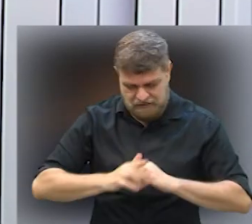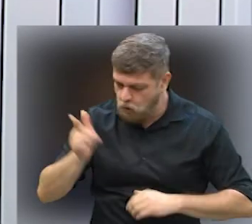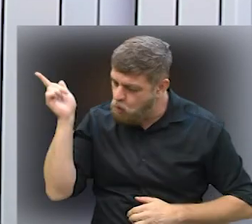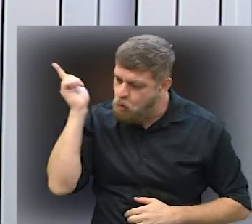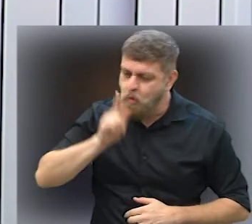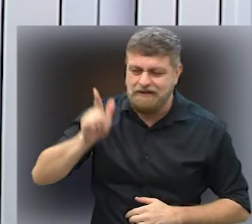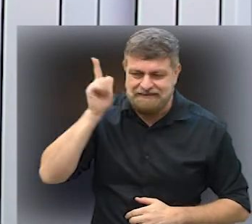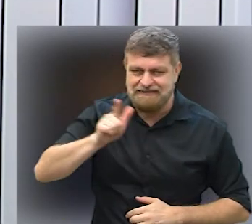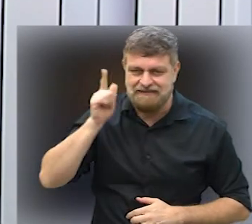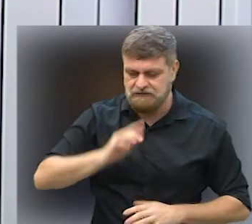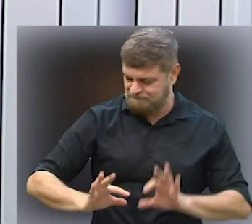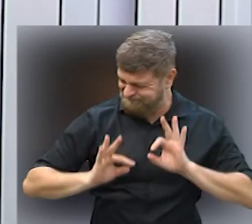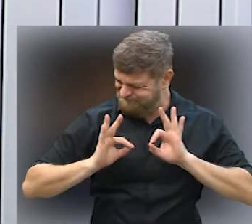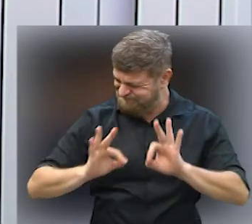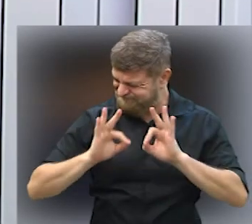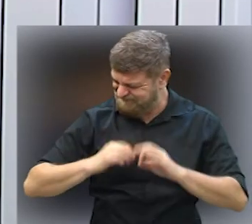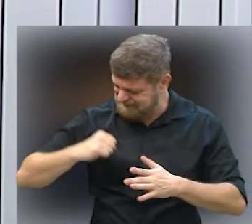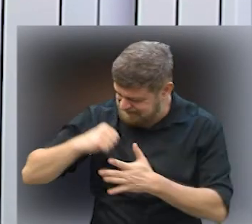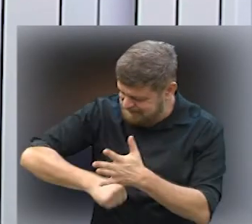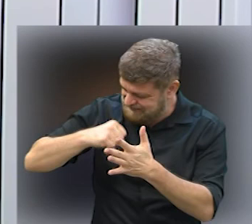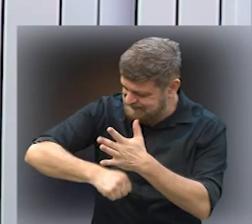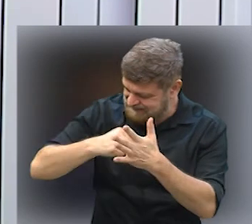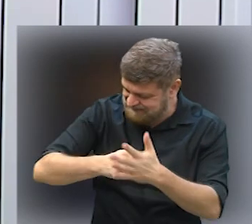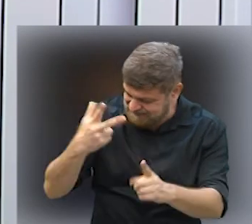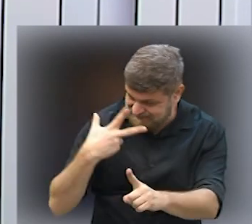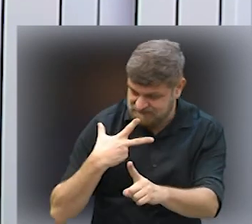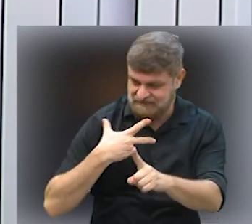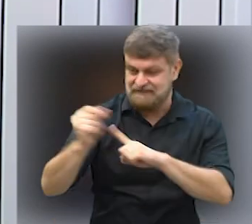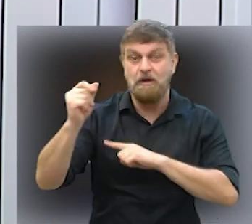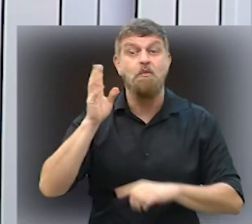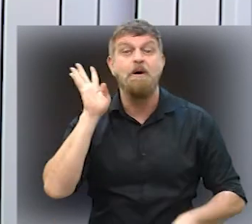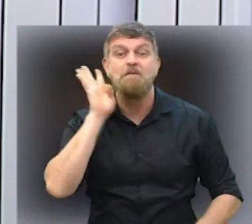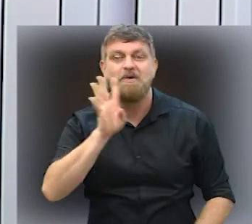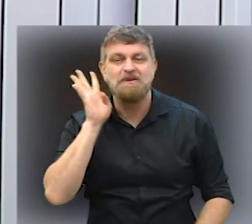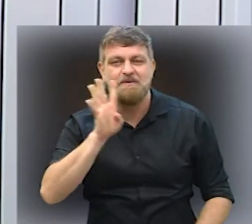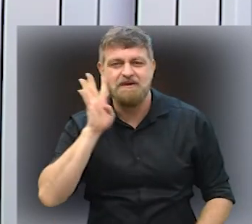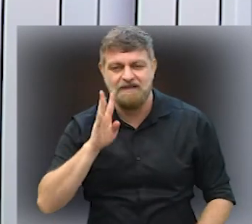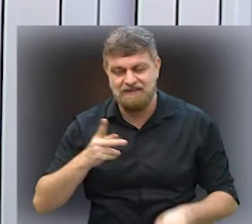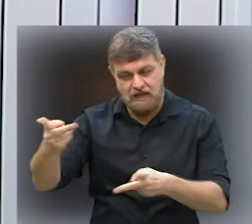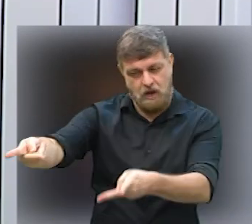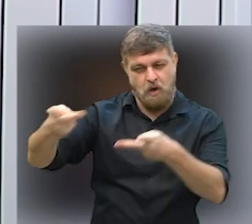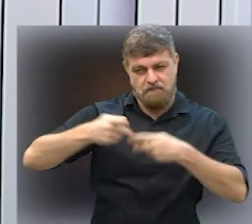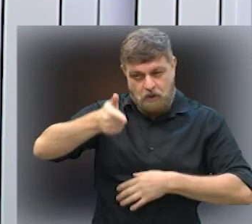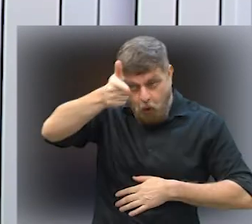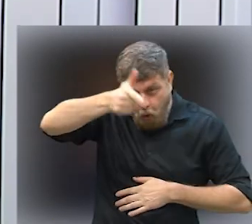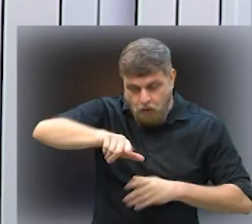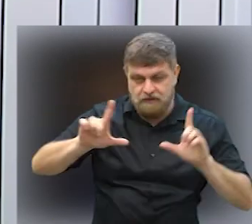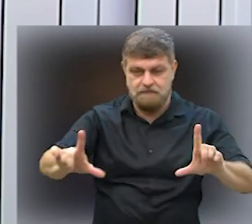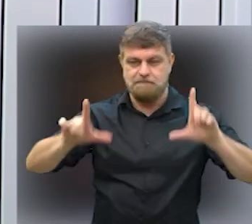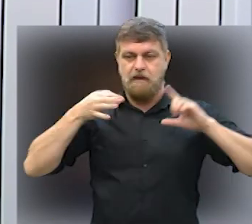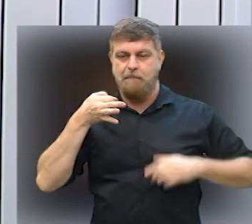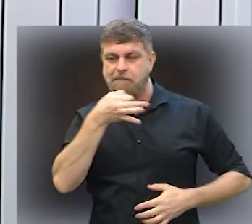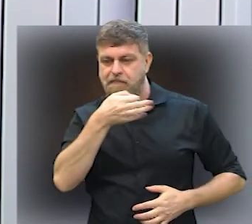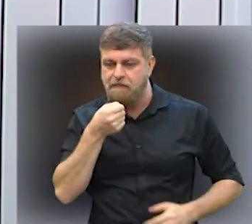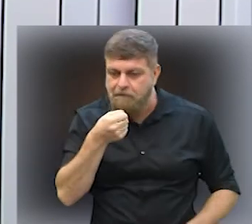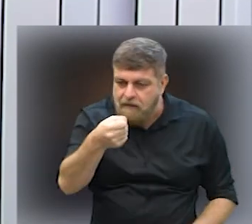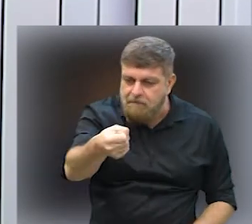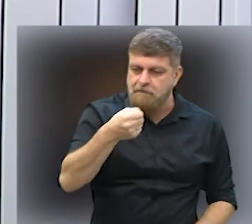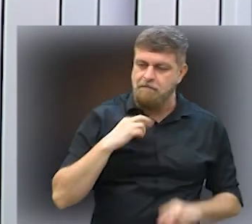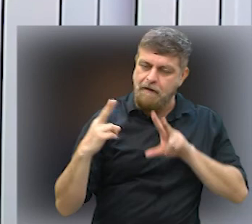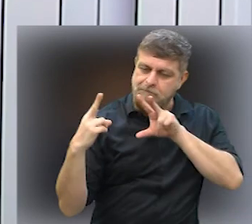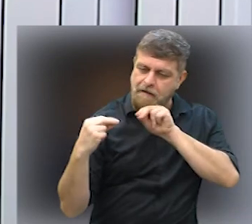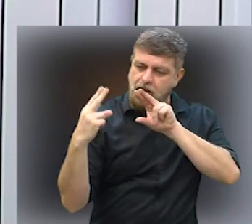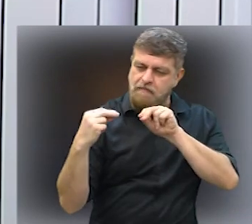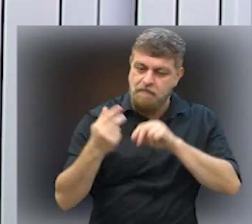você conseguiu, conquistou, batalhou, muito bacana. Já fica o convite aqui para uma próxima oportunidade para a